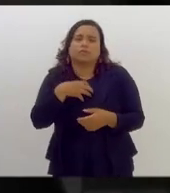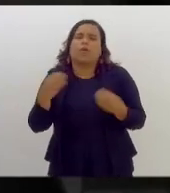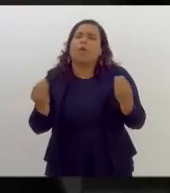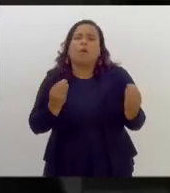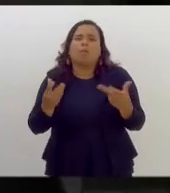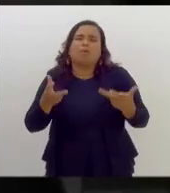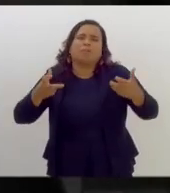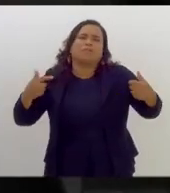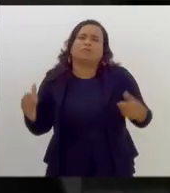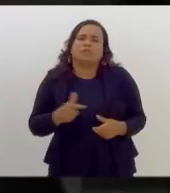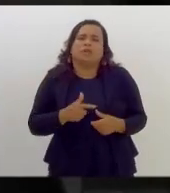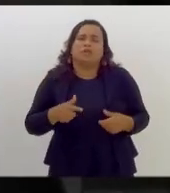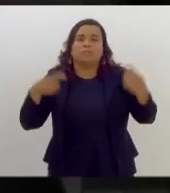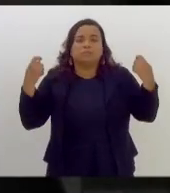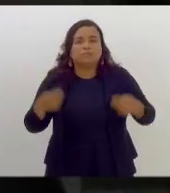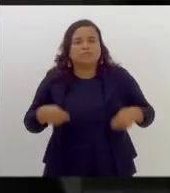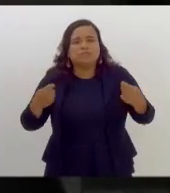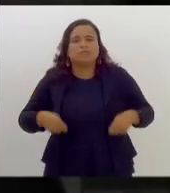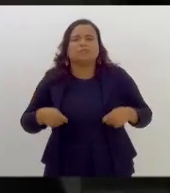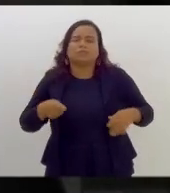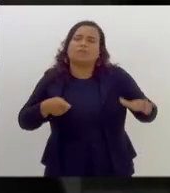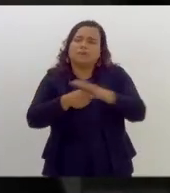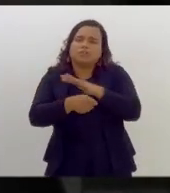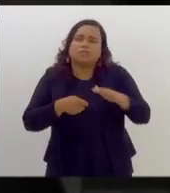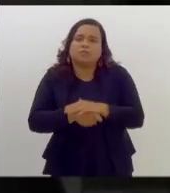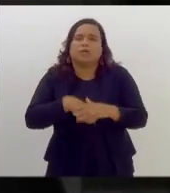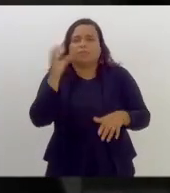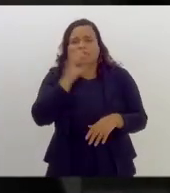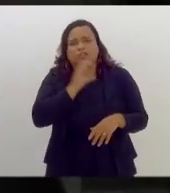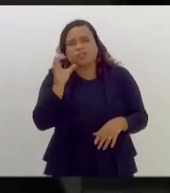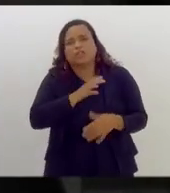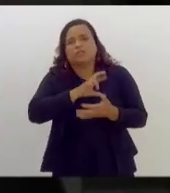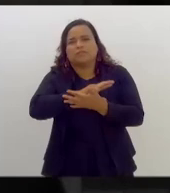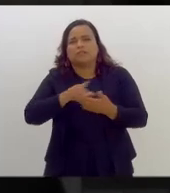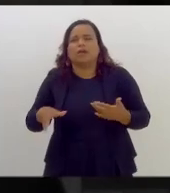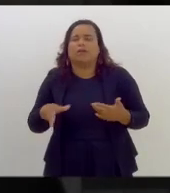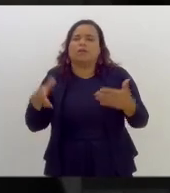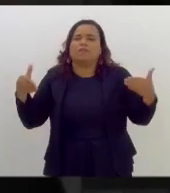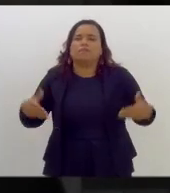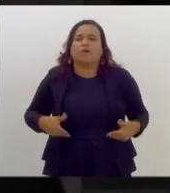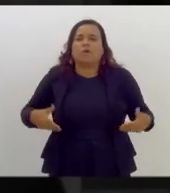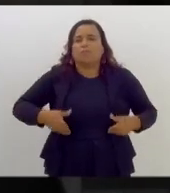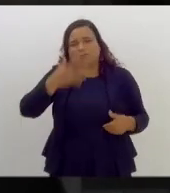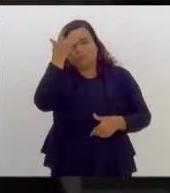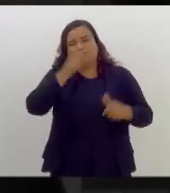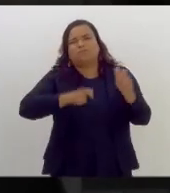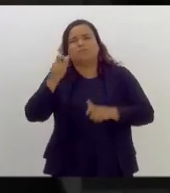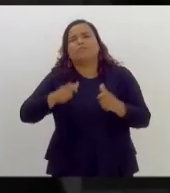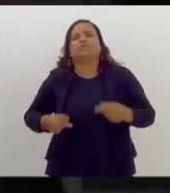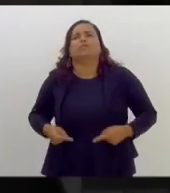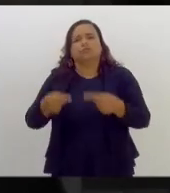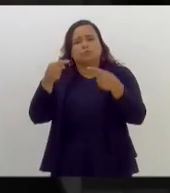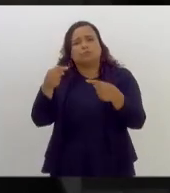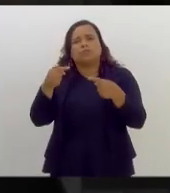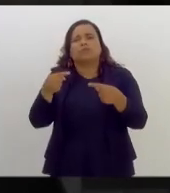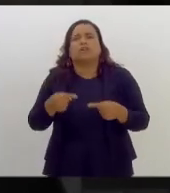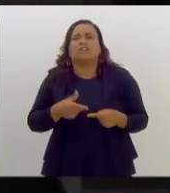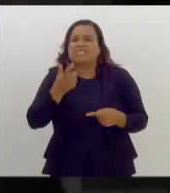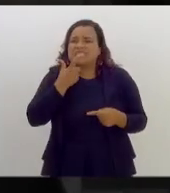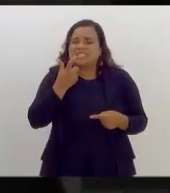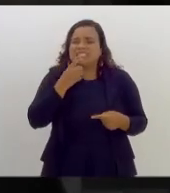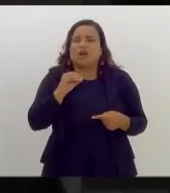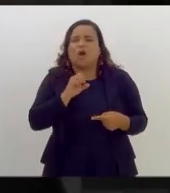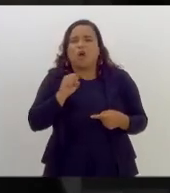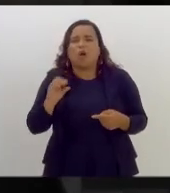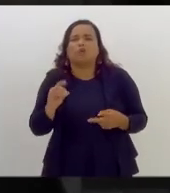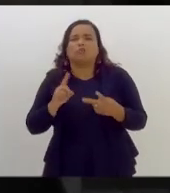não perceber a necessidade de ter investimentos emergenciais para matar a fome de pessoas que estão disputando peles e ossos nos